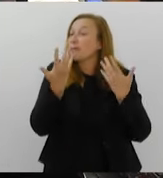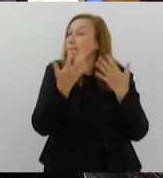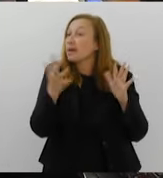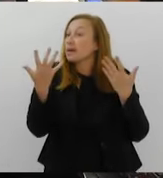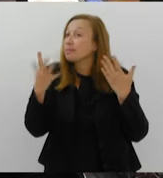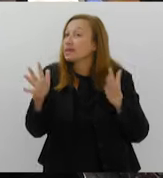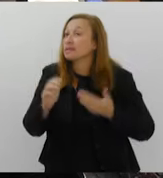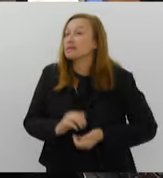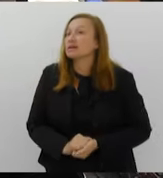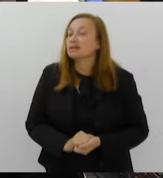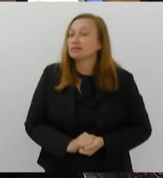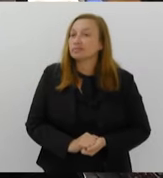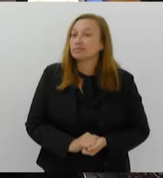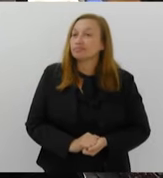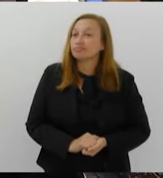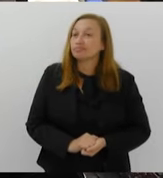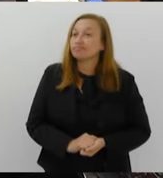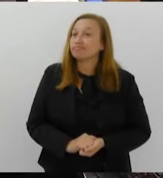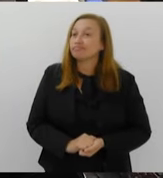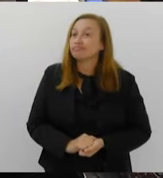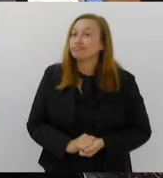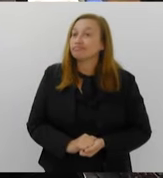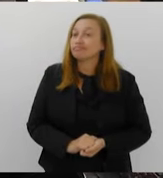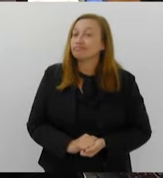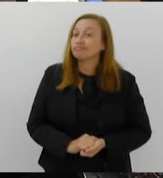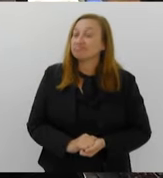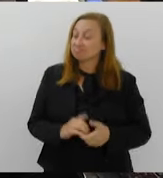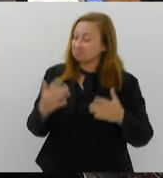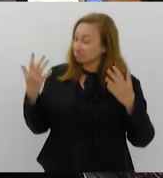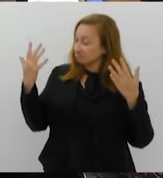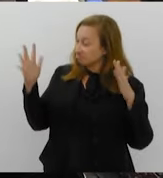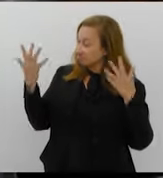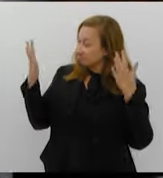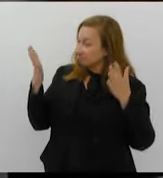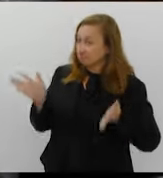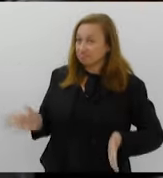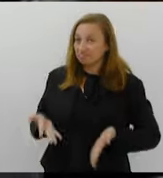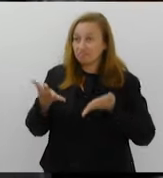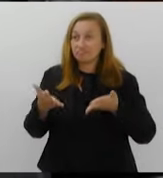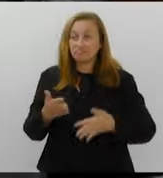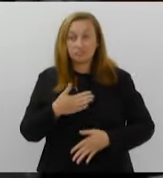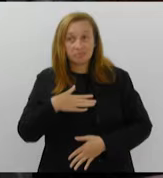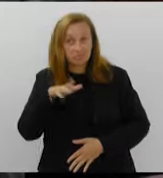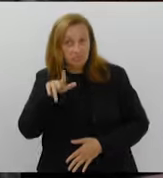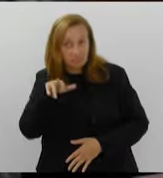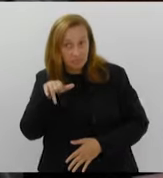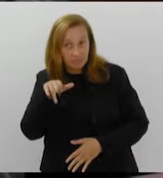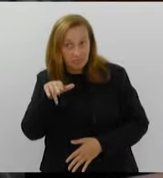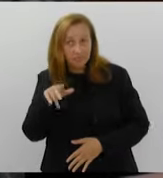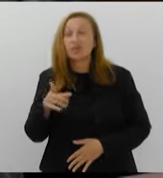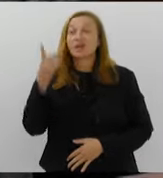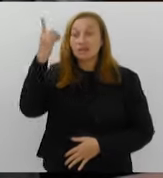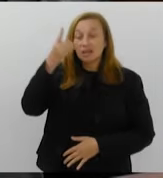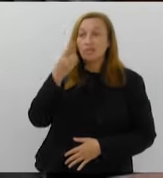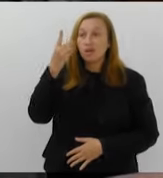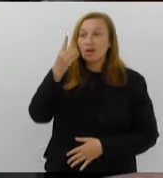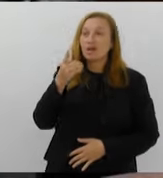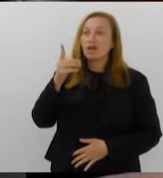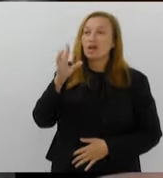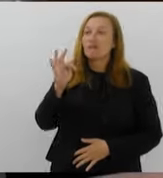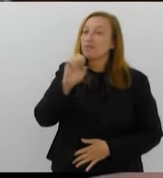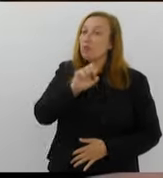parabenizar aqui com louvor a iniciativa do meu irmão deputado Felipe